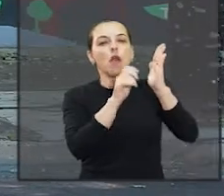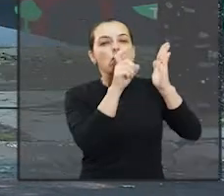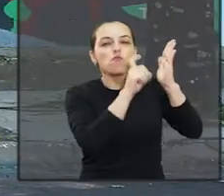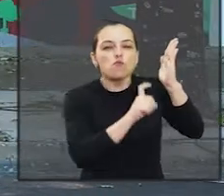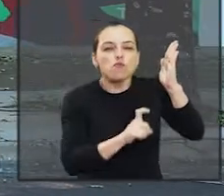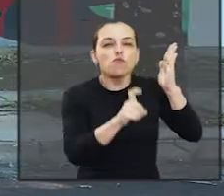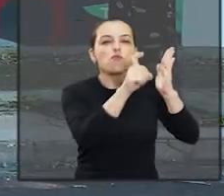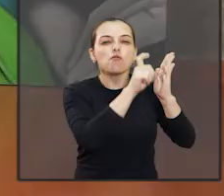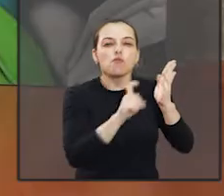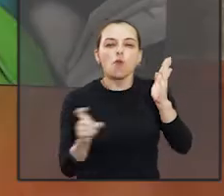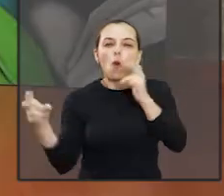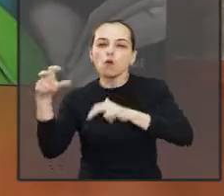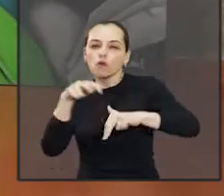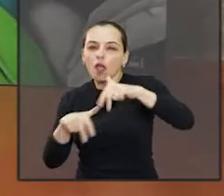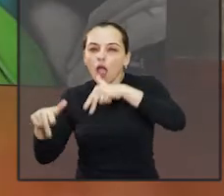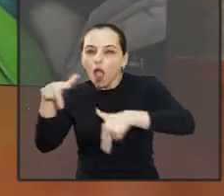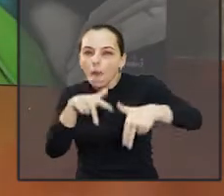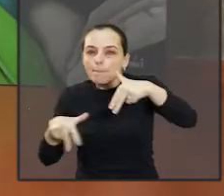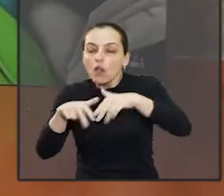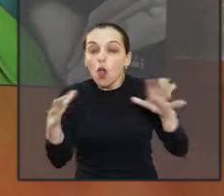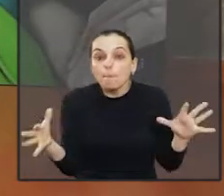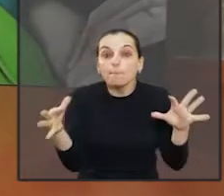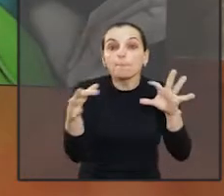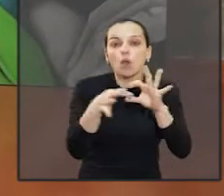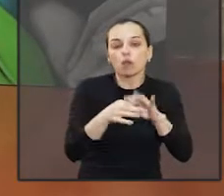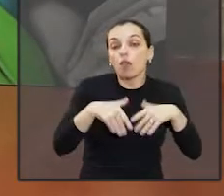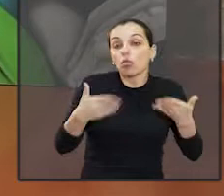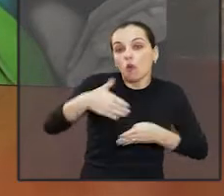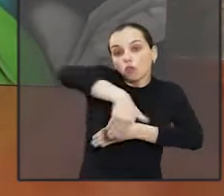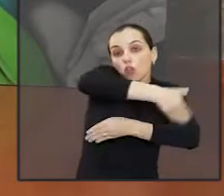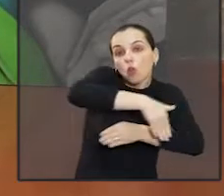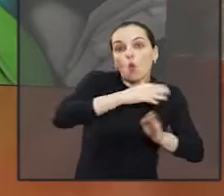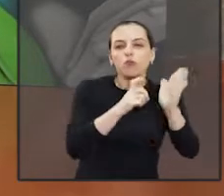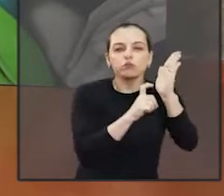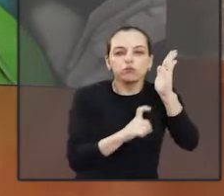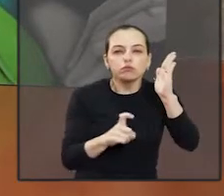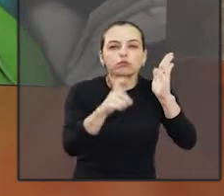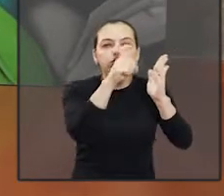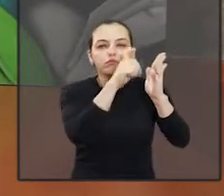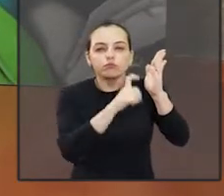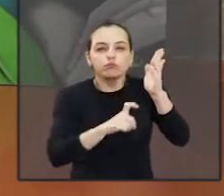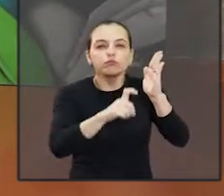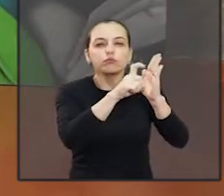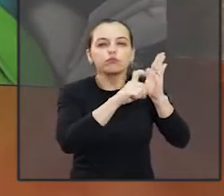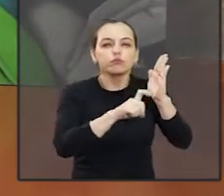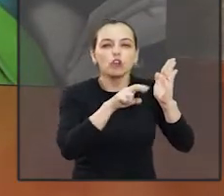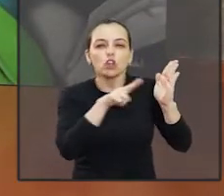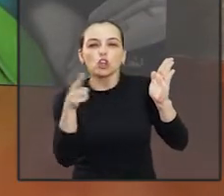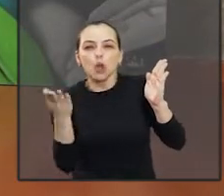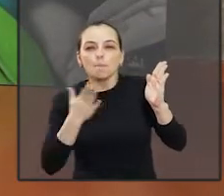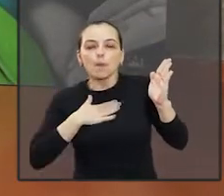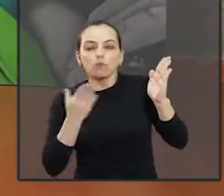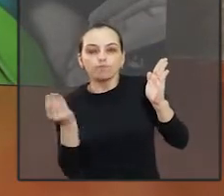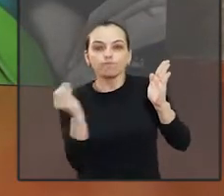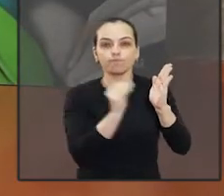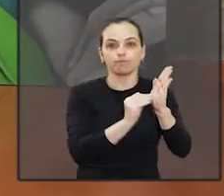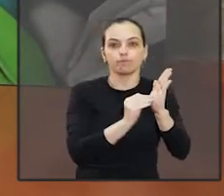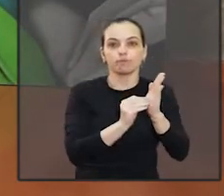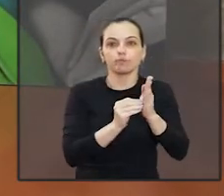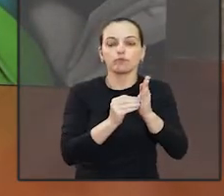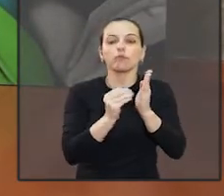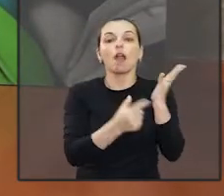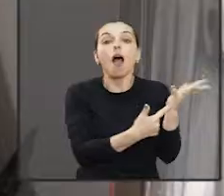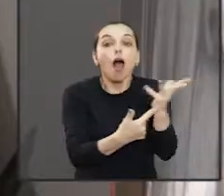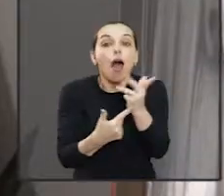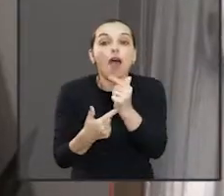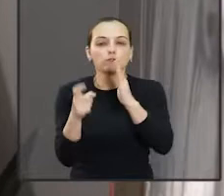aí, conforme o grafite foi entrando nas mídias, tendo um reconhecimento maior, deixando de ser tão marginalizado como era no começo, e aí